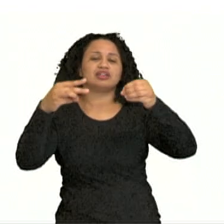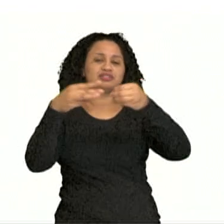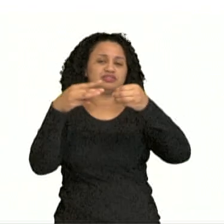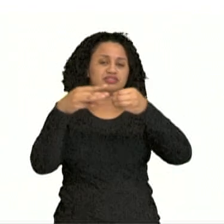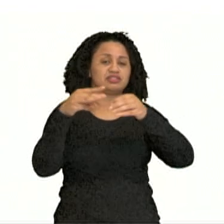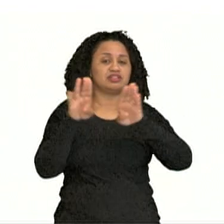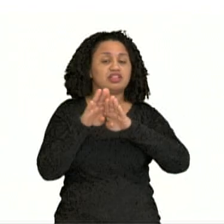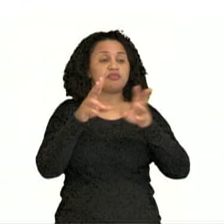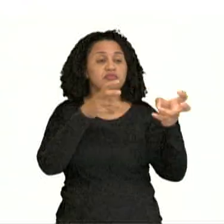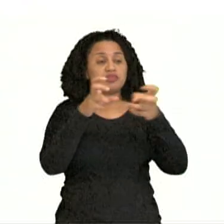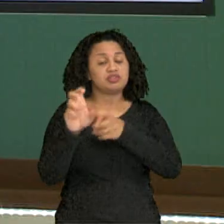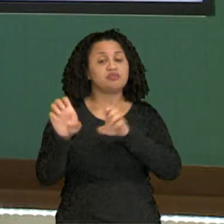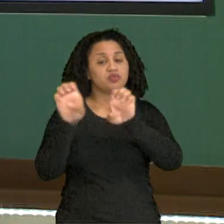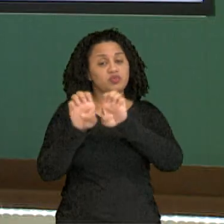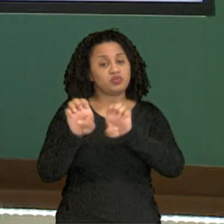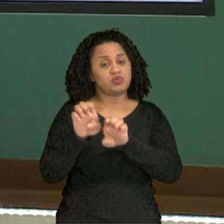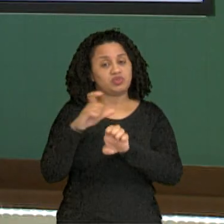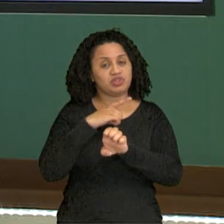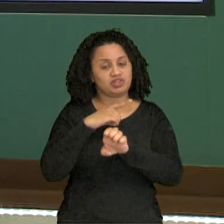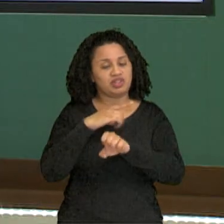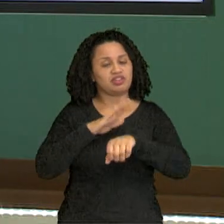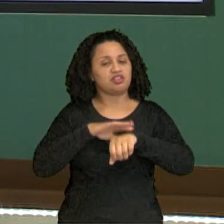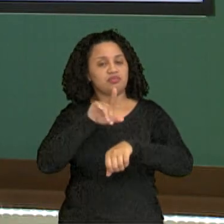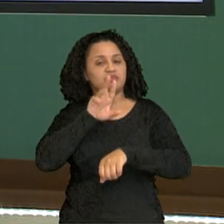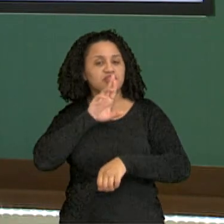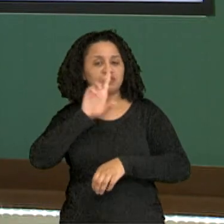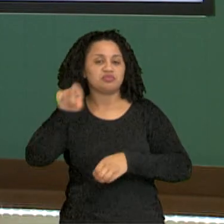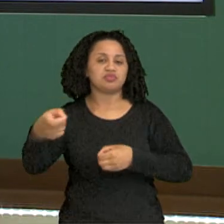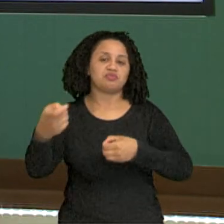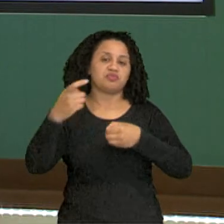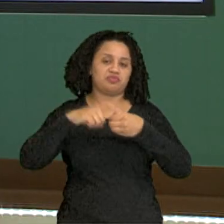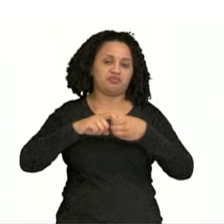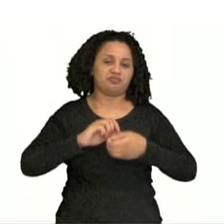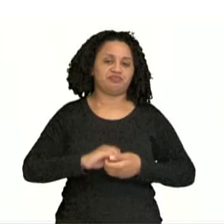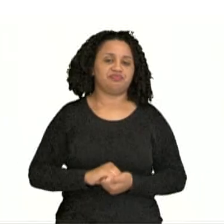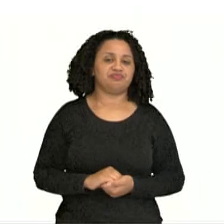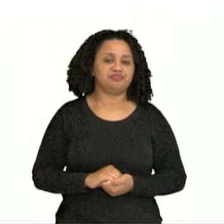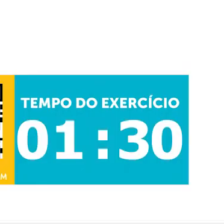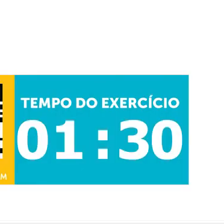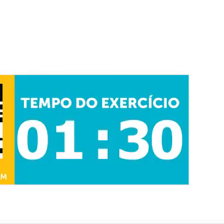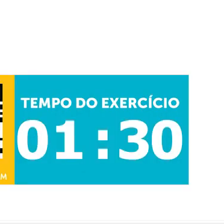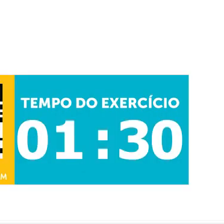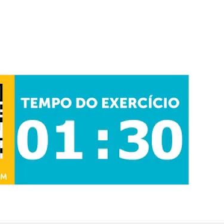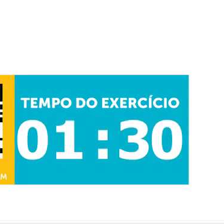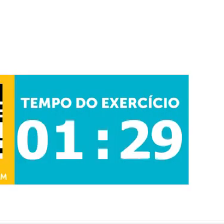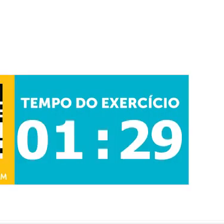as estruturas que ela apresenta. Eu vou dar um tempinho para vocês e eu já retorno.